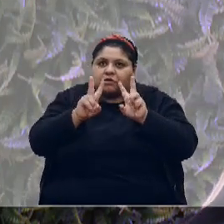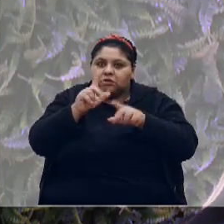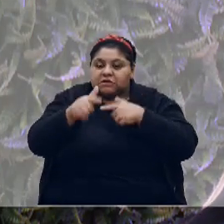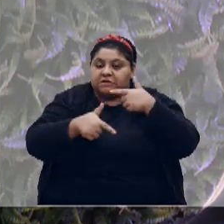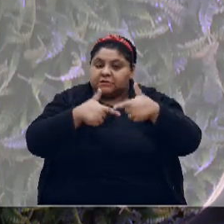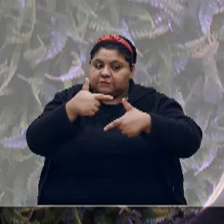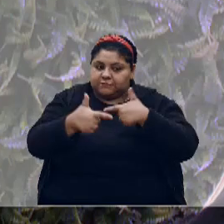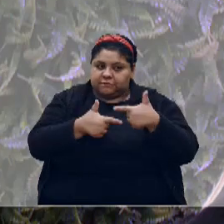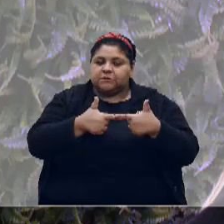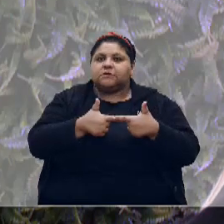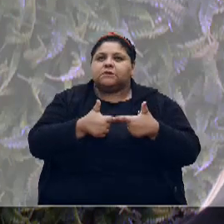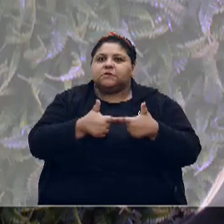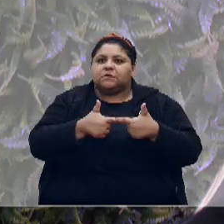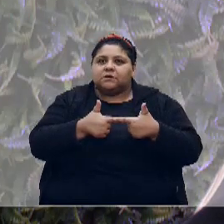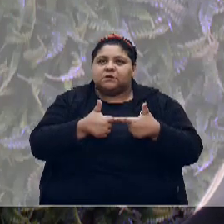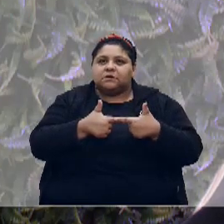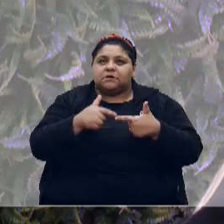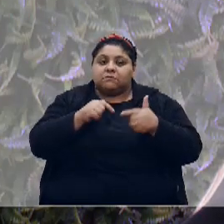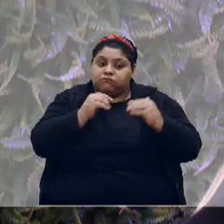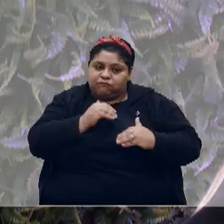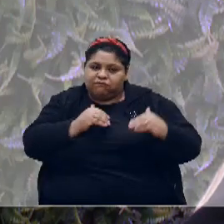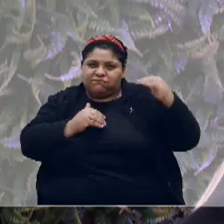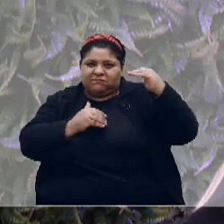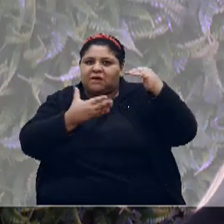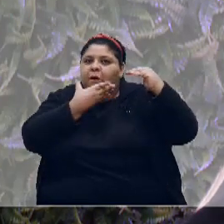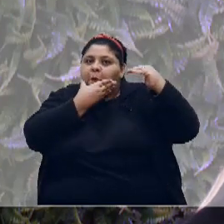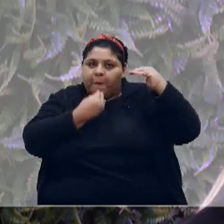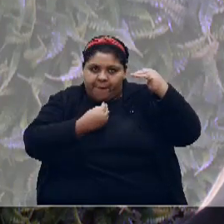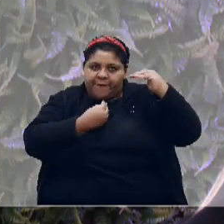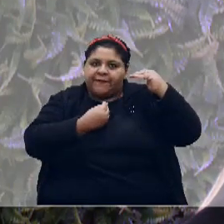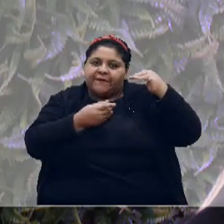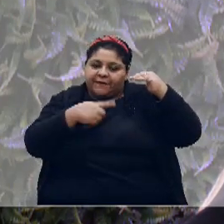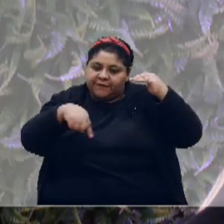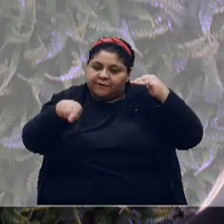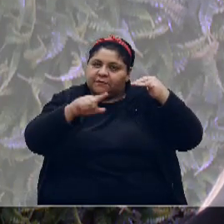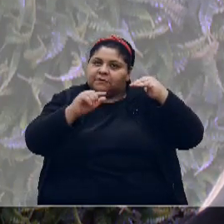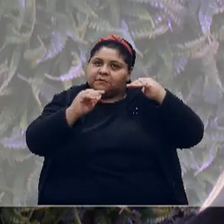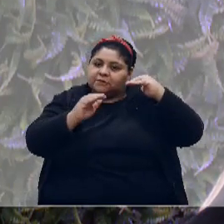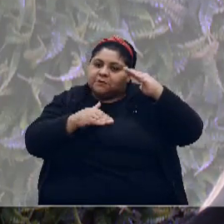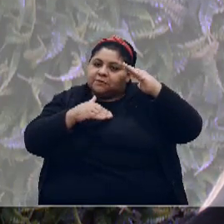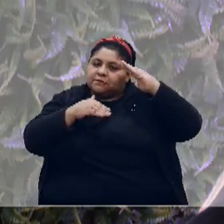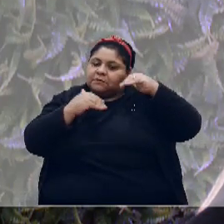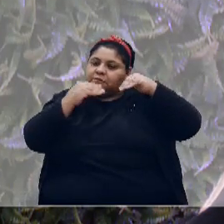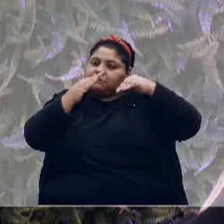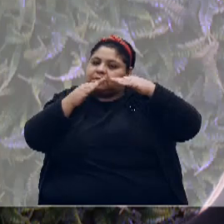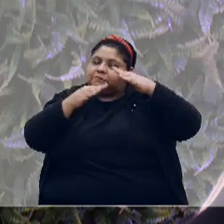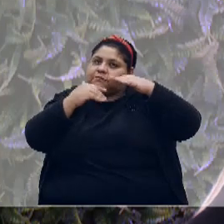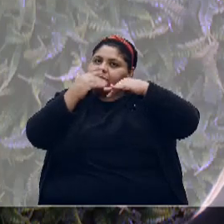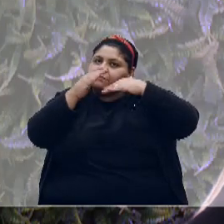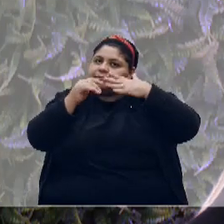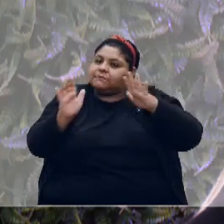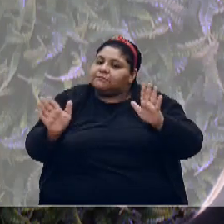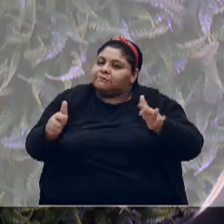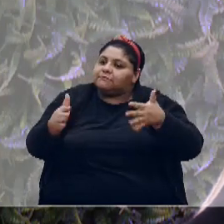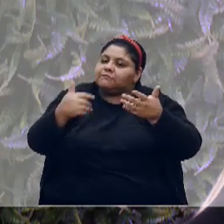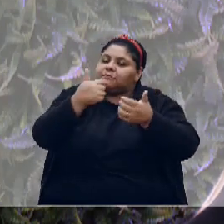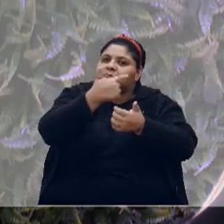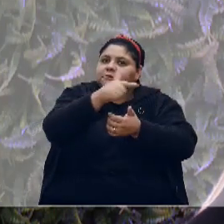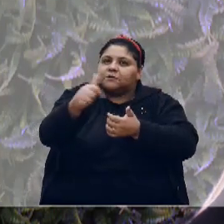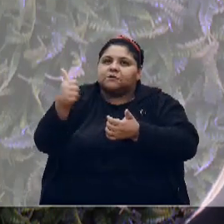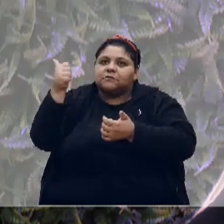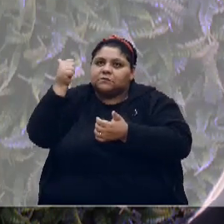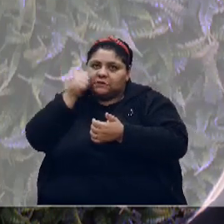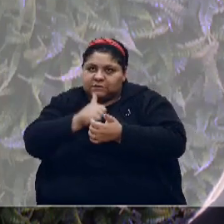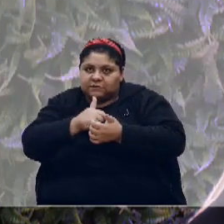ser majoritariamente masculino, né, a gente vai indo de pouquinho em pouquinho, vai incentivando, vai motivando outras mulheres que